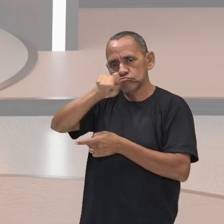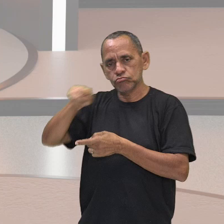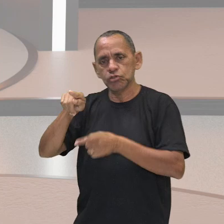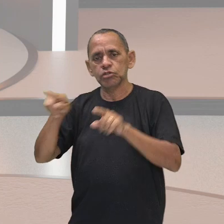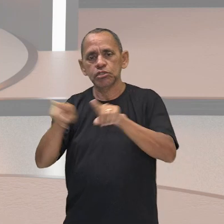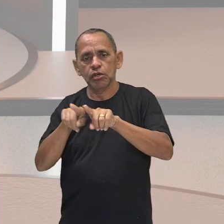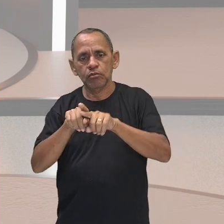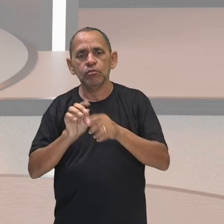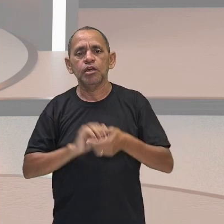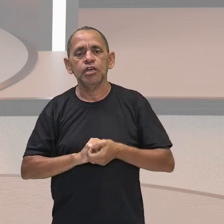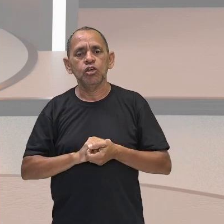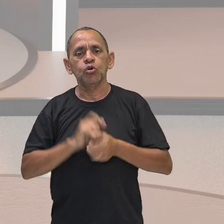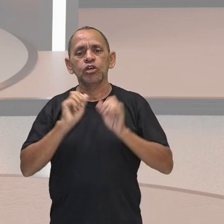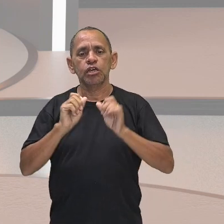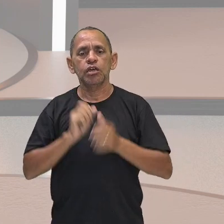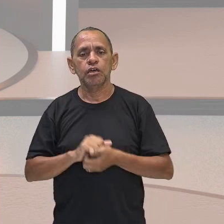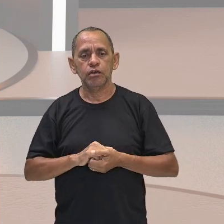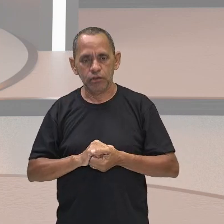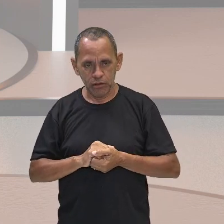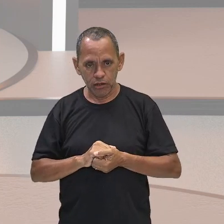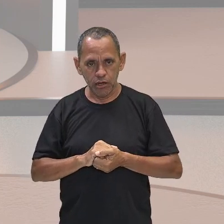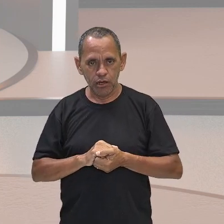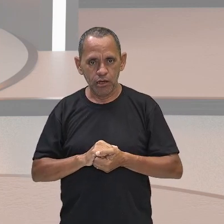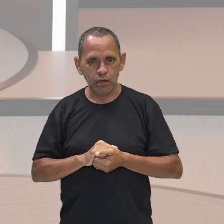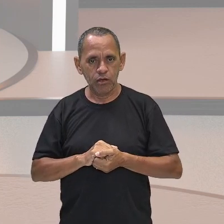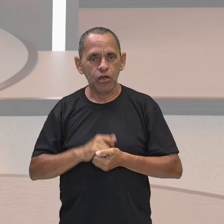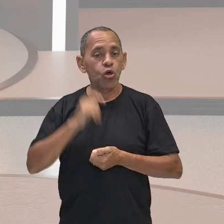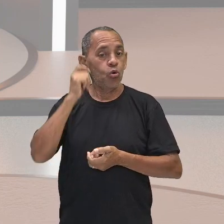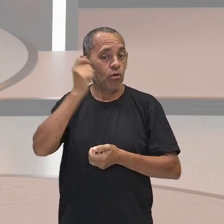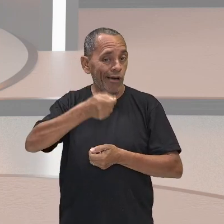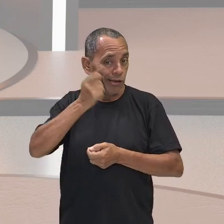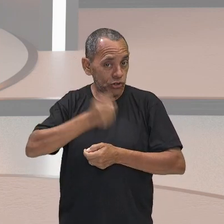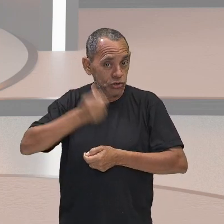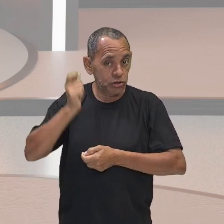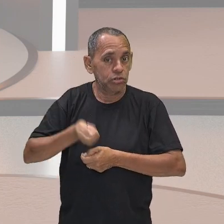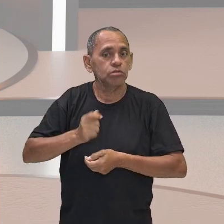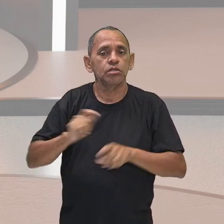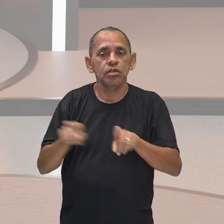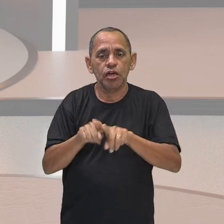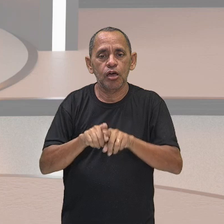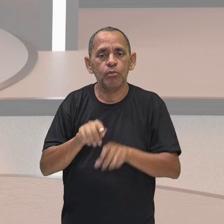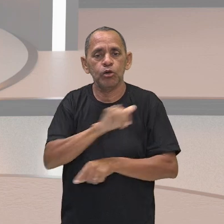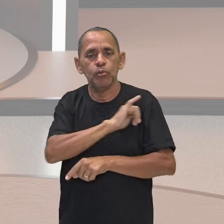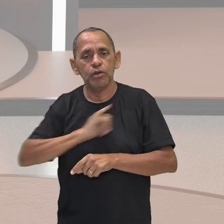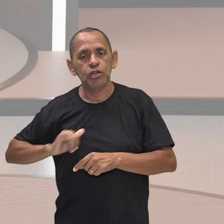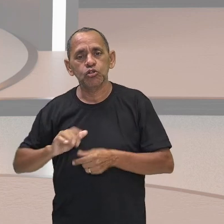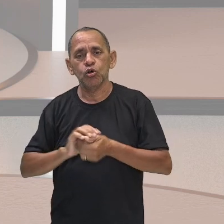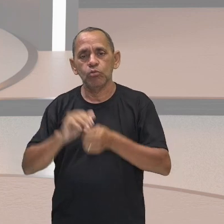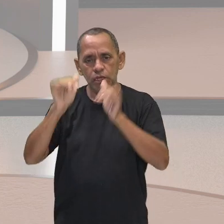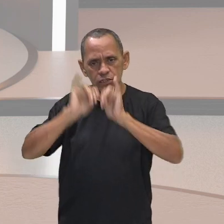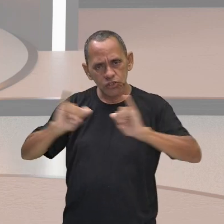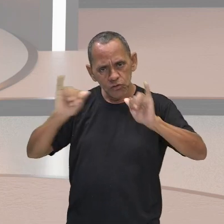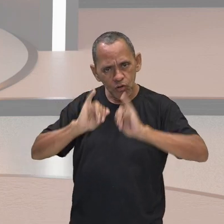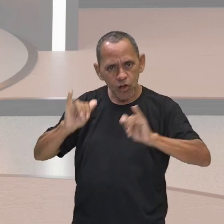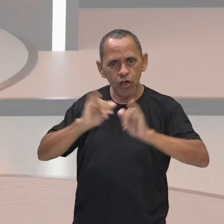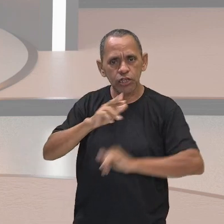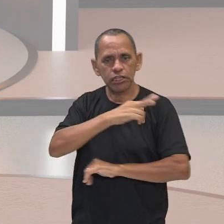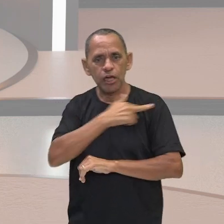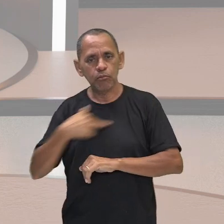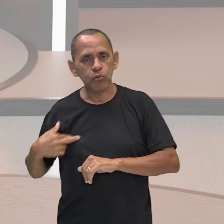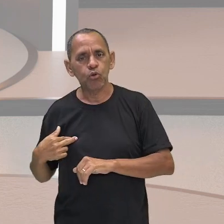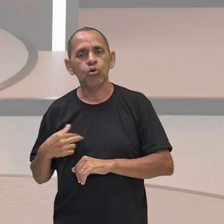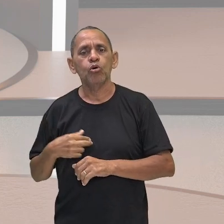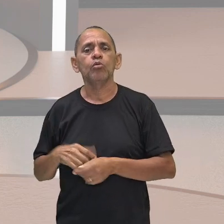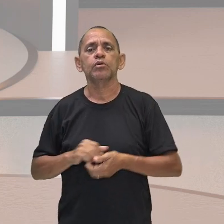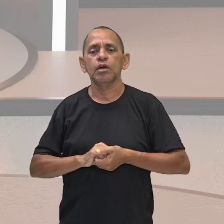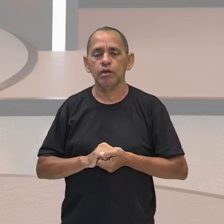a prisão dos bispos abalou a imagem do imperador e a propaganda, então, republicana tirou o